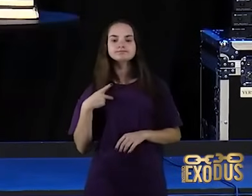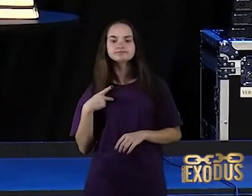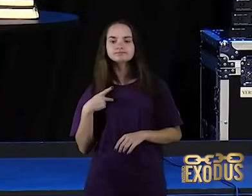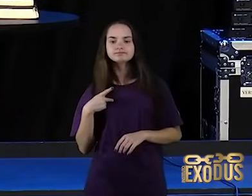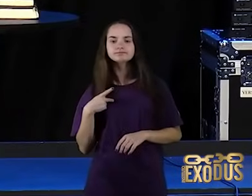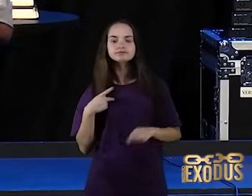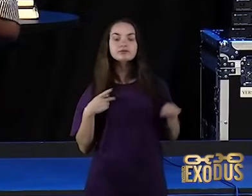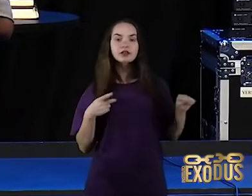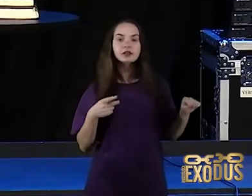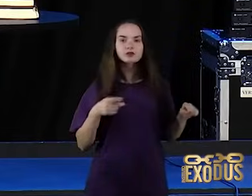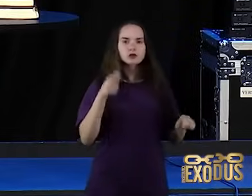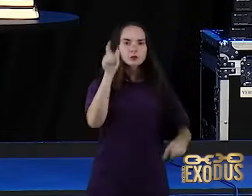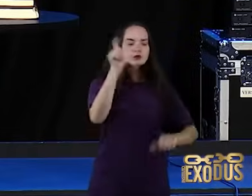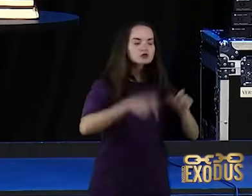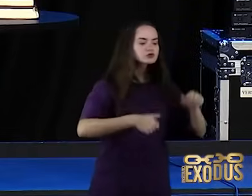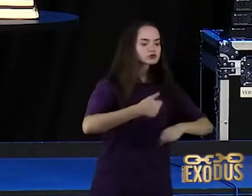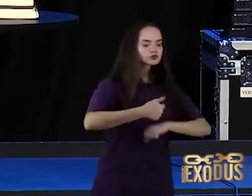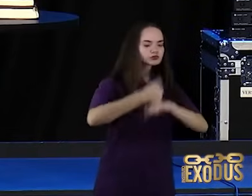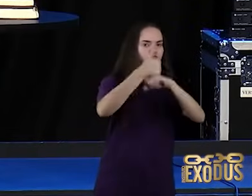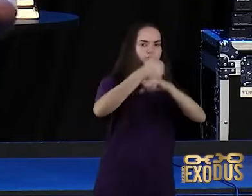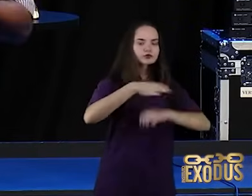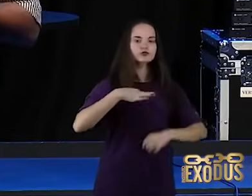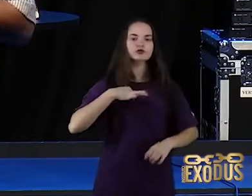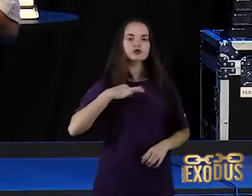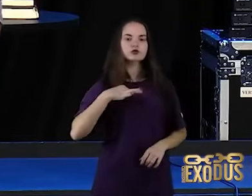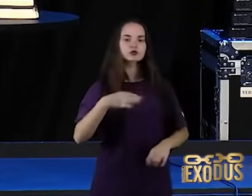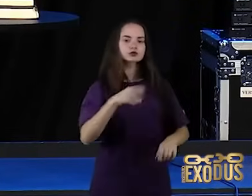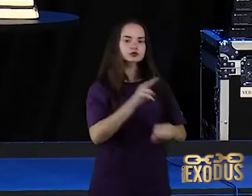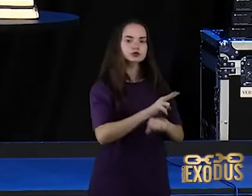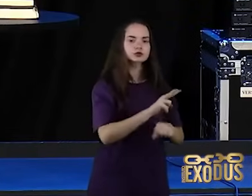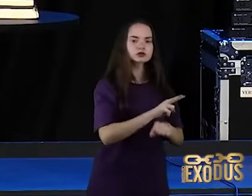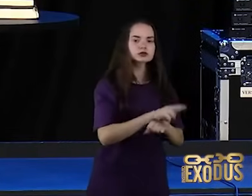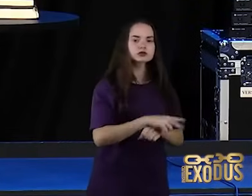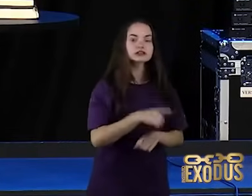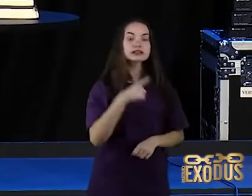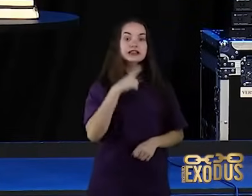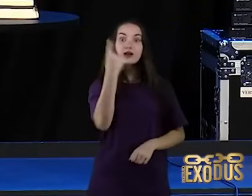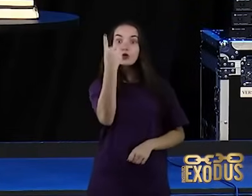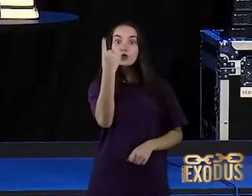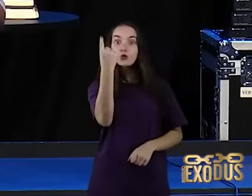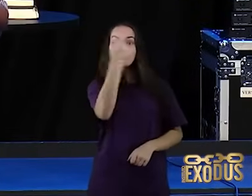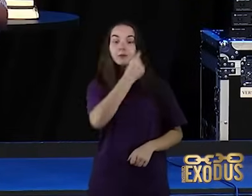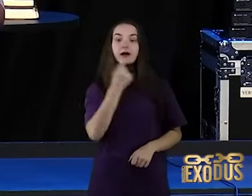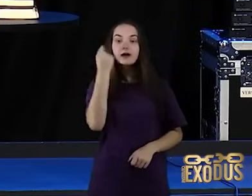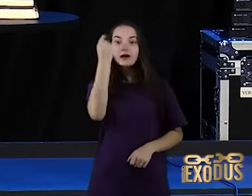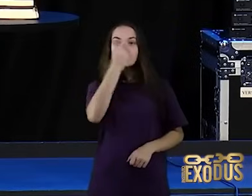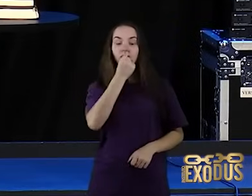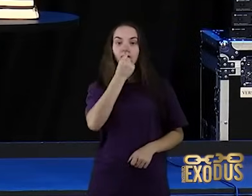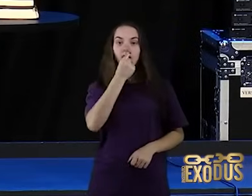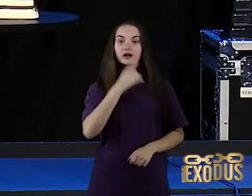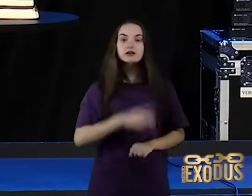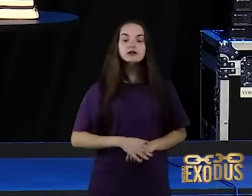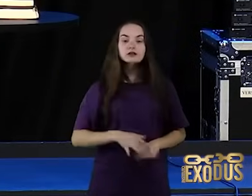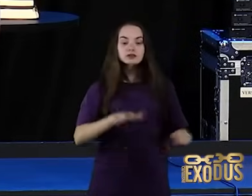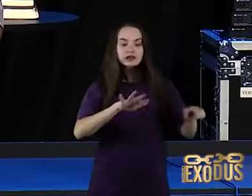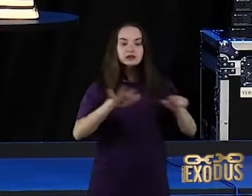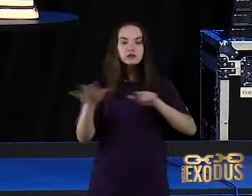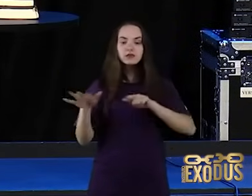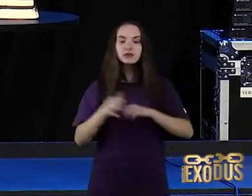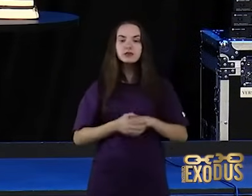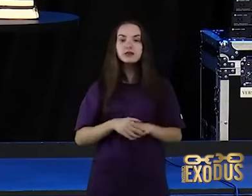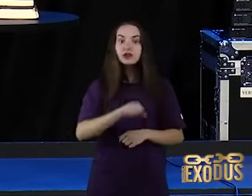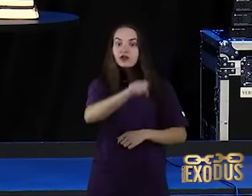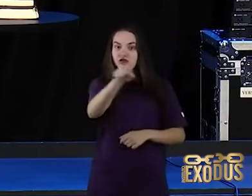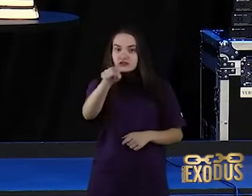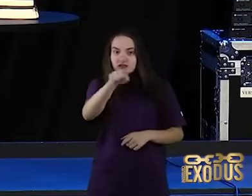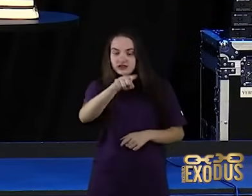a n rale com todo o seu time de voluntários tem uma hora por semana 50 horas por ano e você você